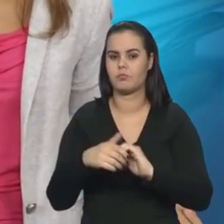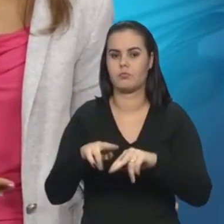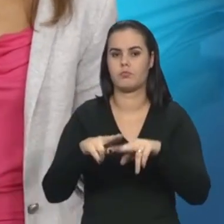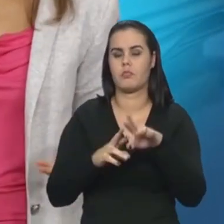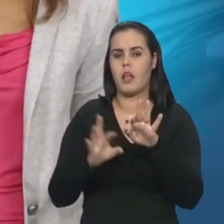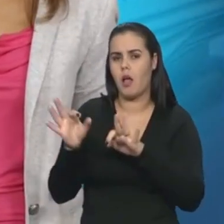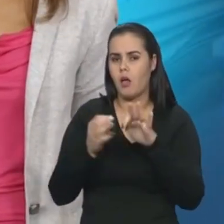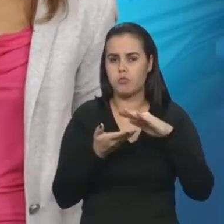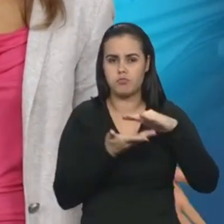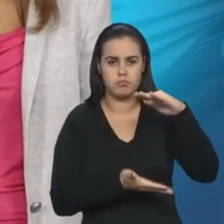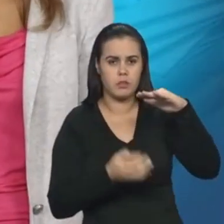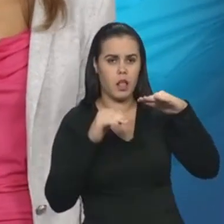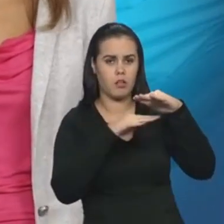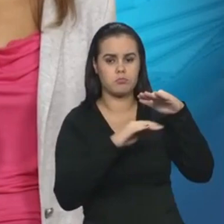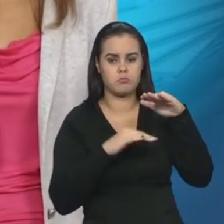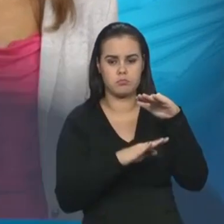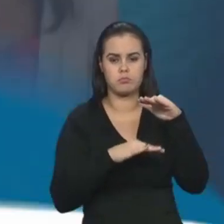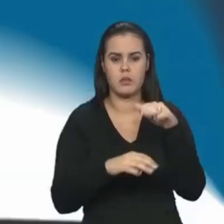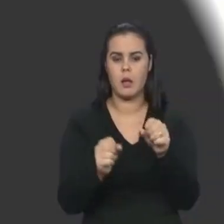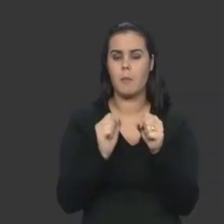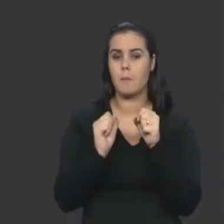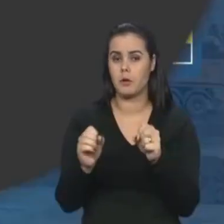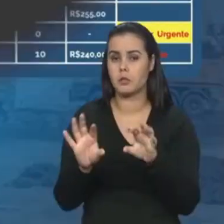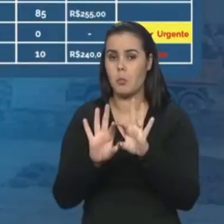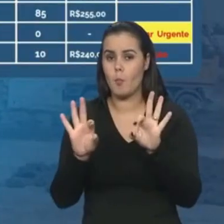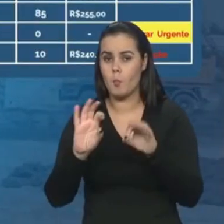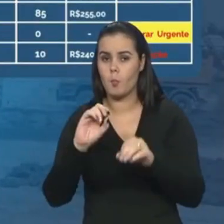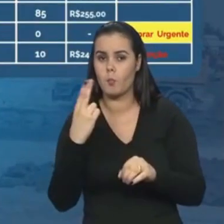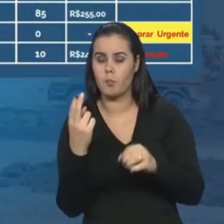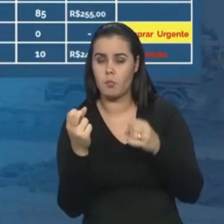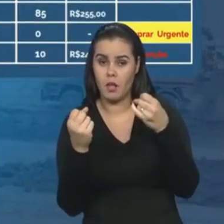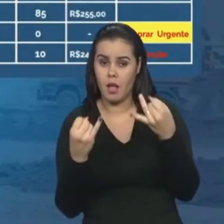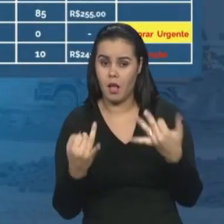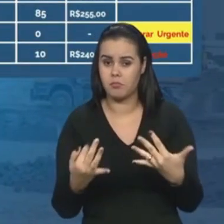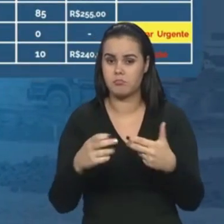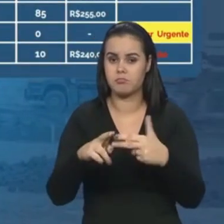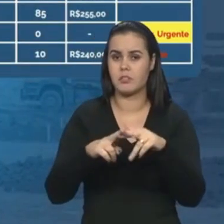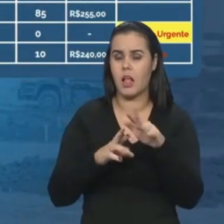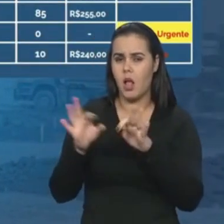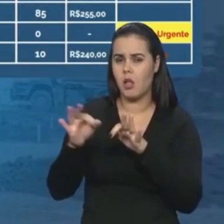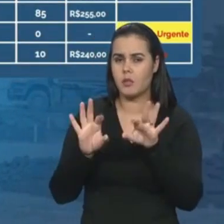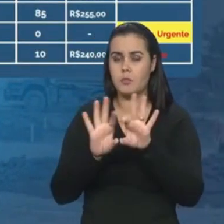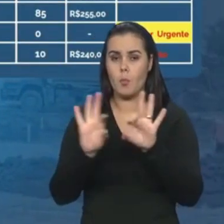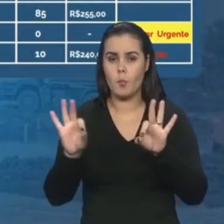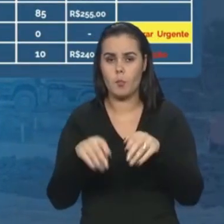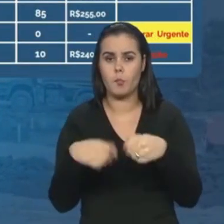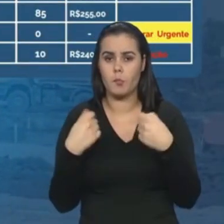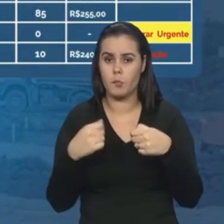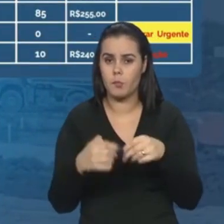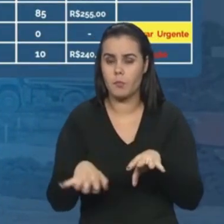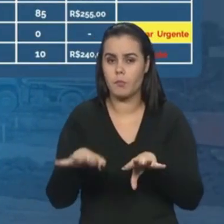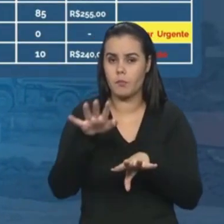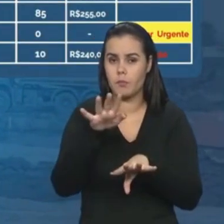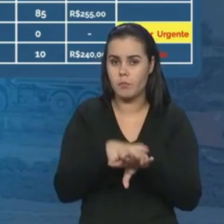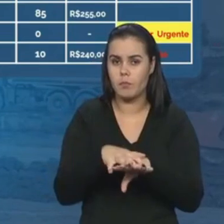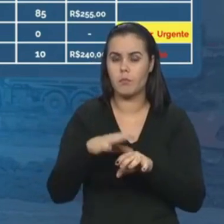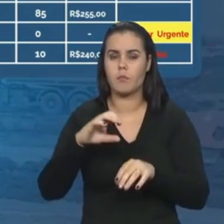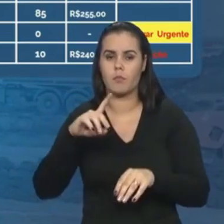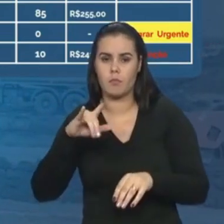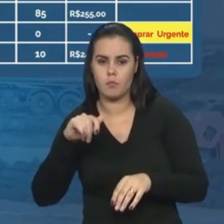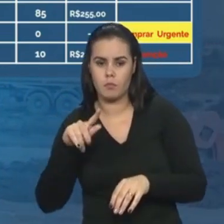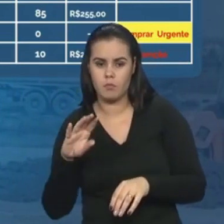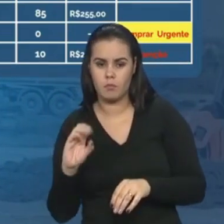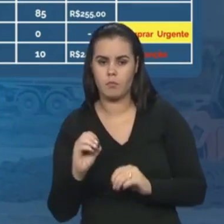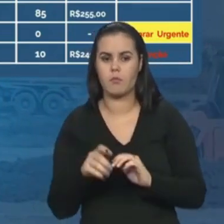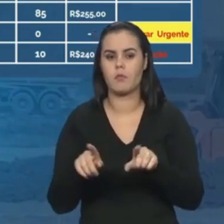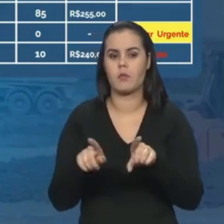seguir o modelo simplificado ou o modelo detalhado. No controle simplificado, deve conter o código de identificação, a